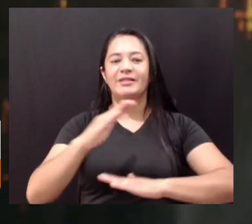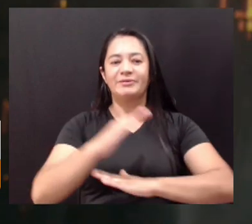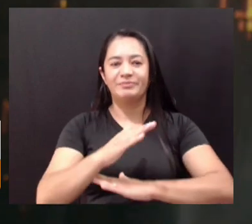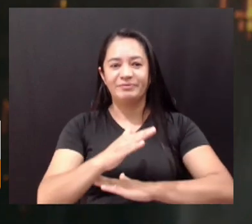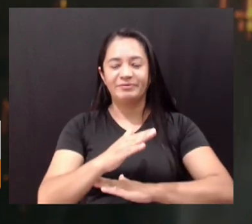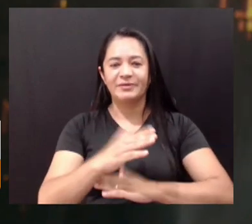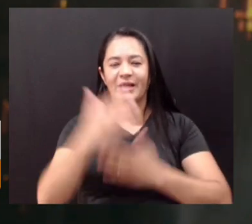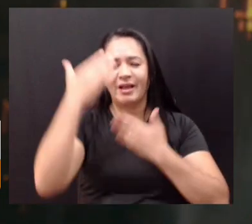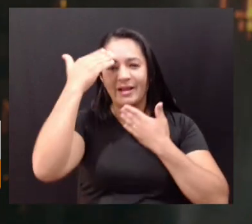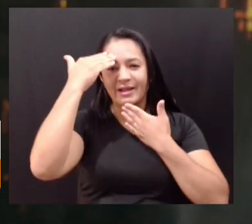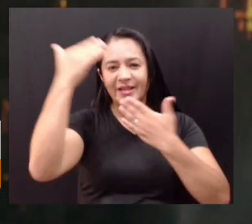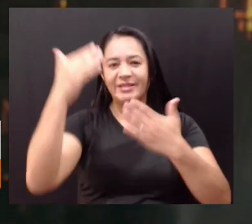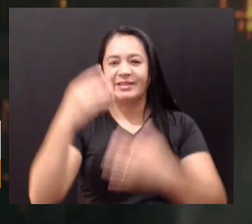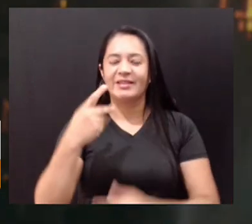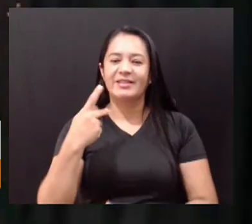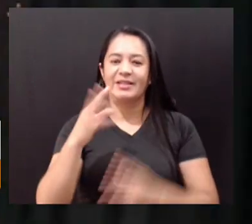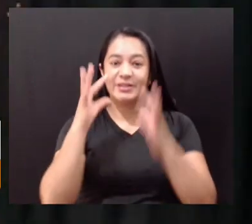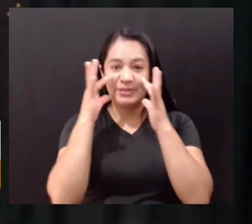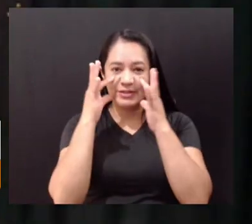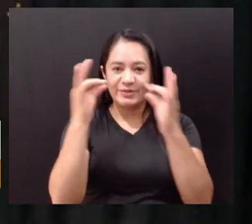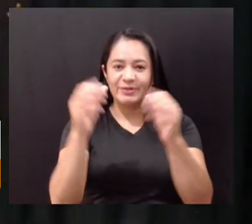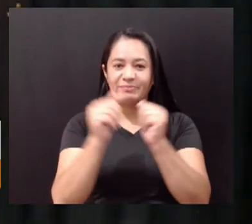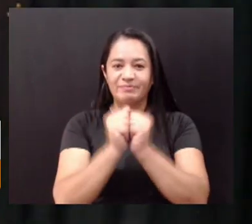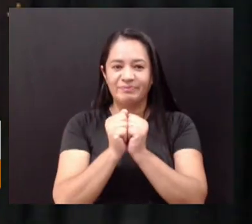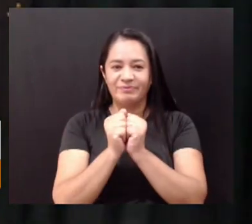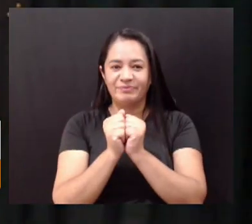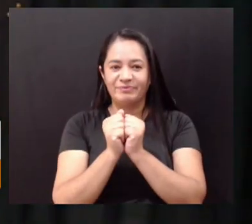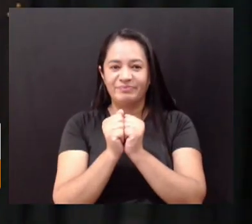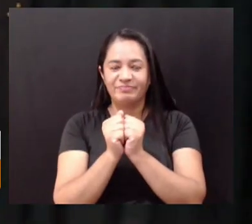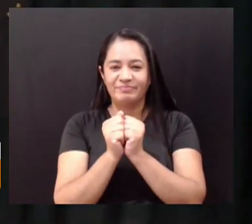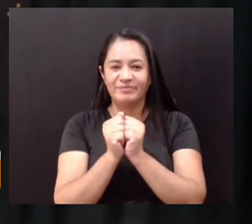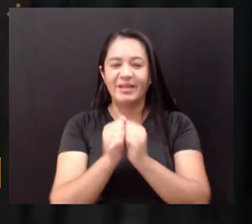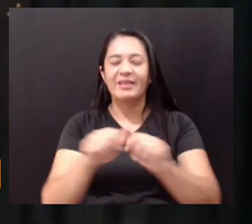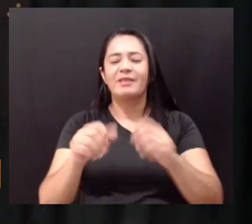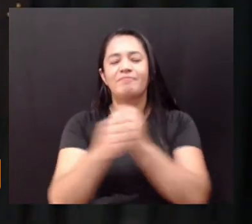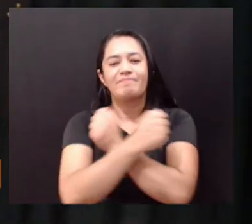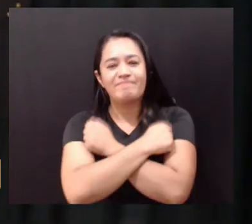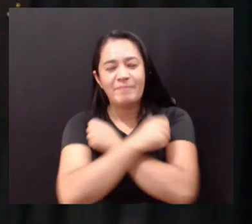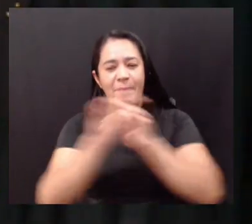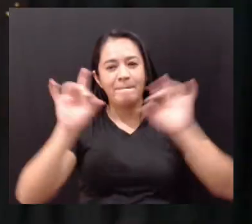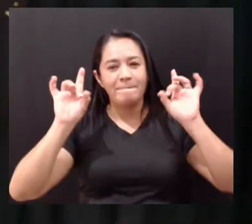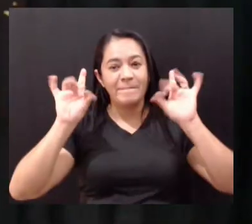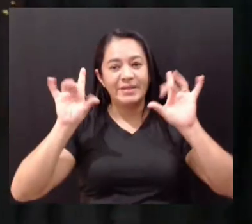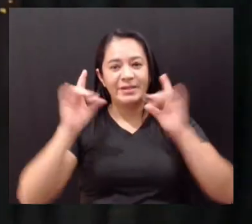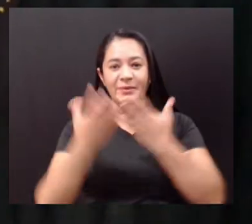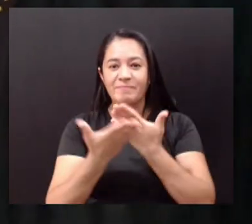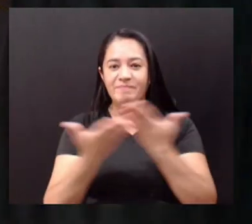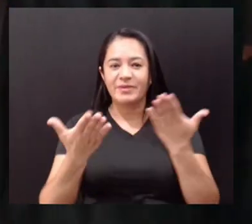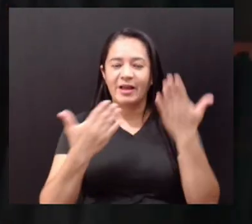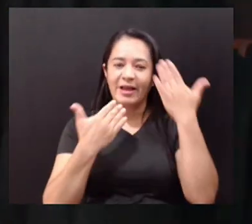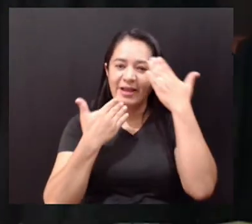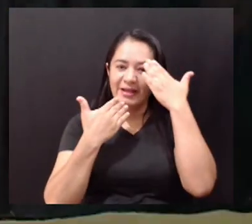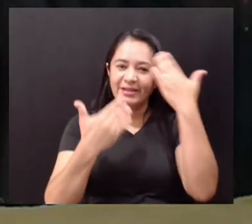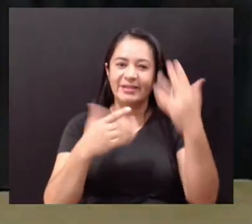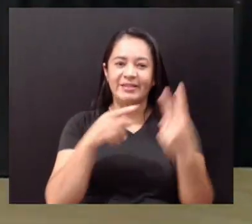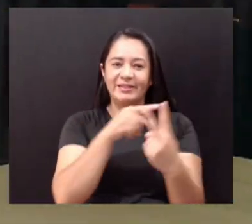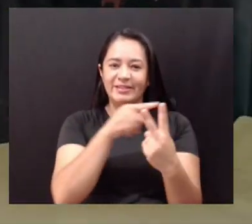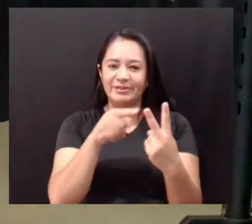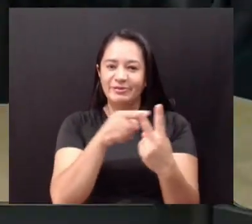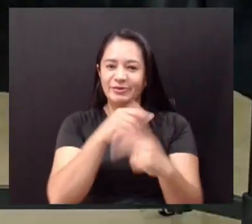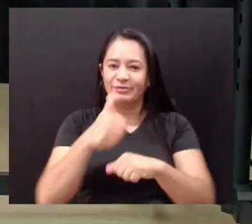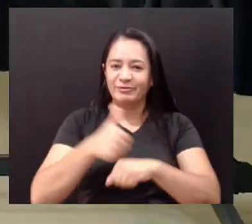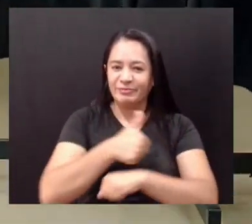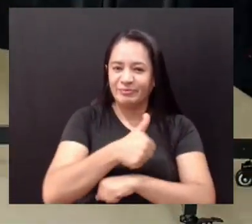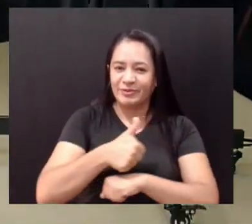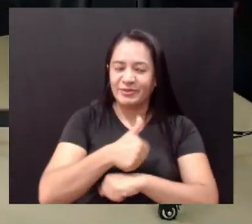audiência, a sua companhia. Olha, deixando aquele abraço especial para você, agradecendo também a participação dos nossos profissionais,